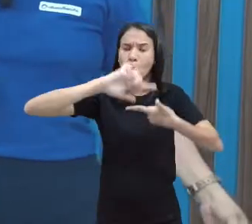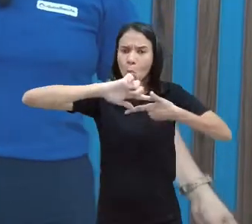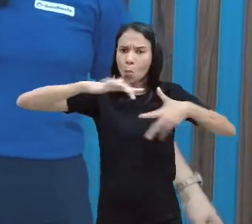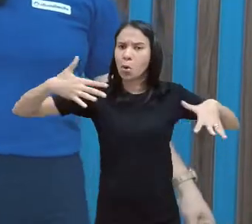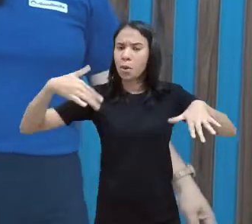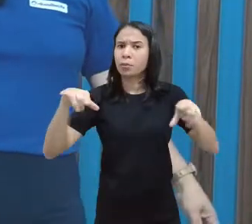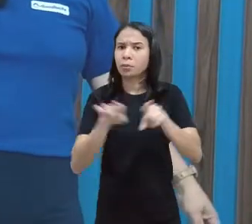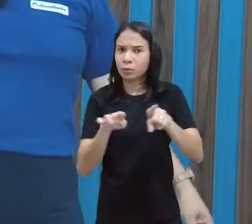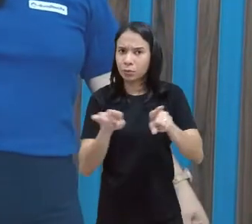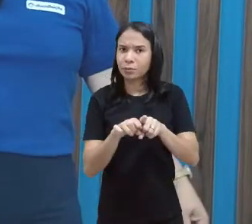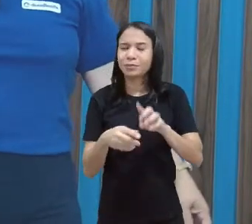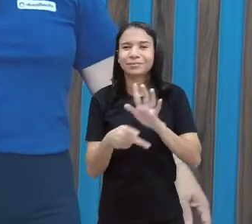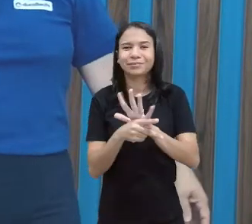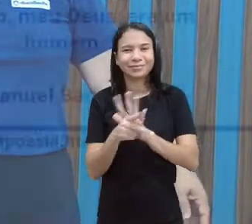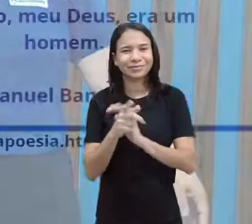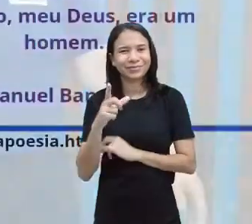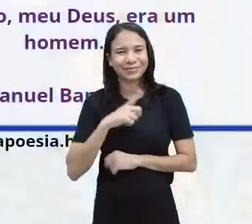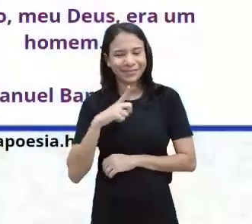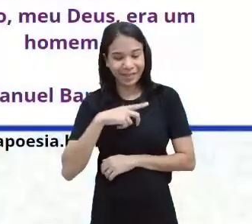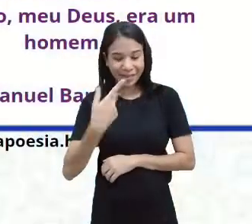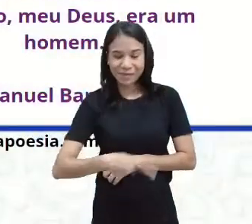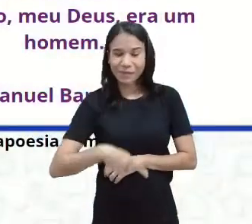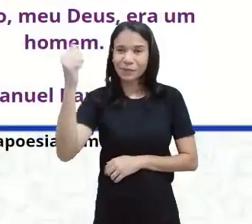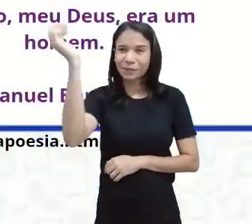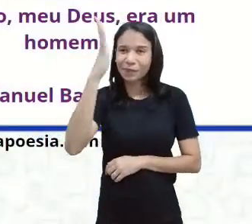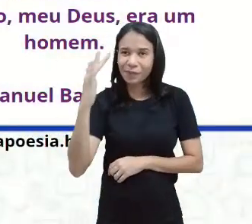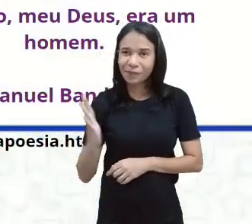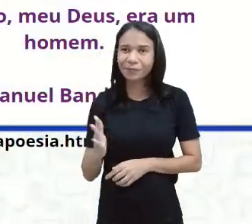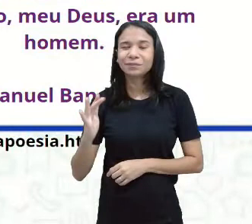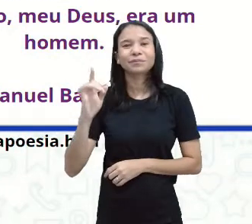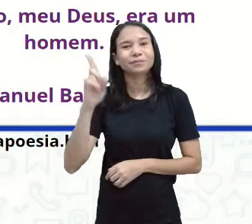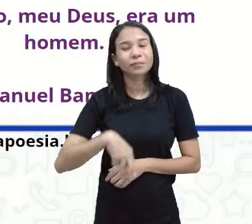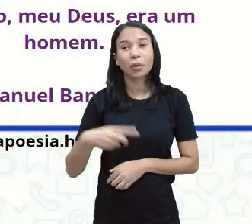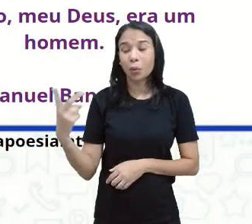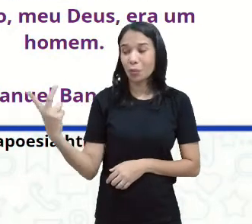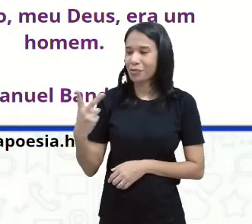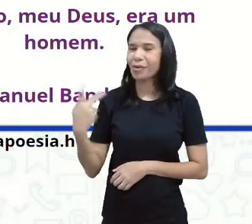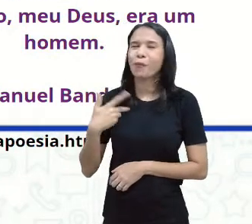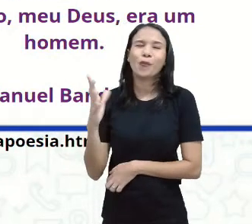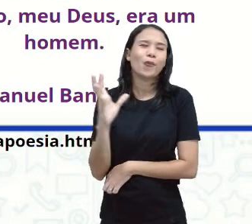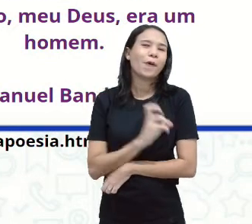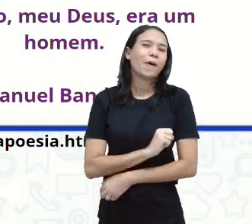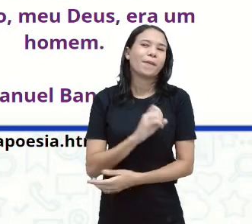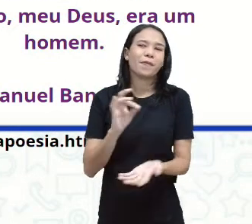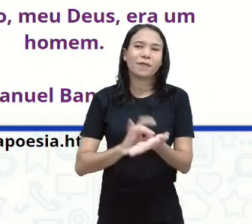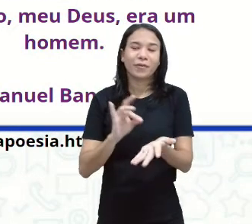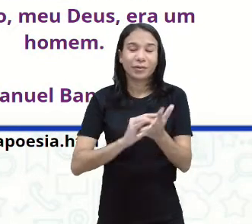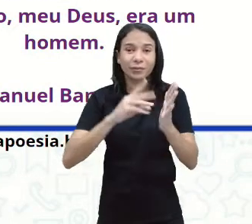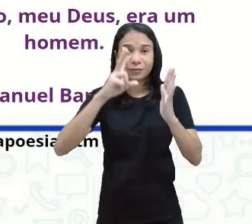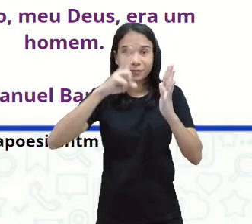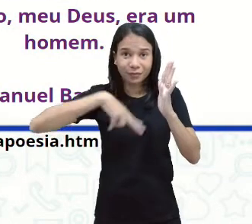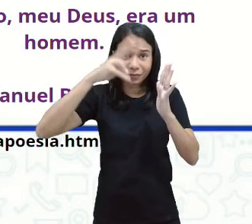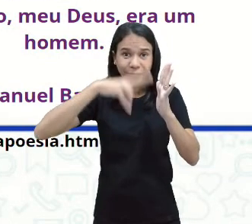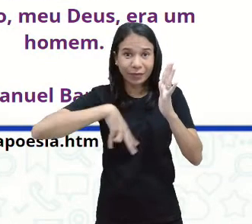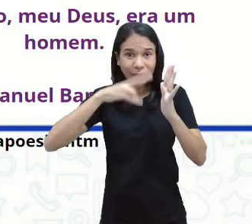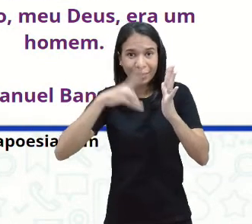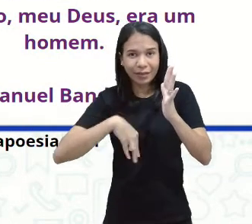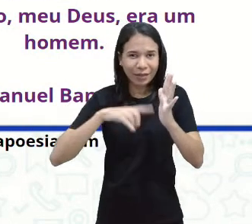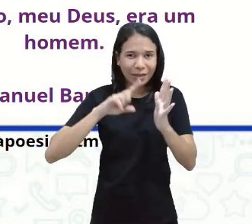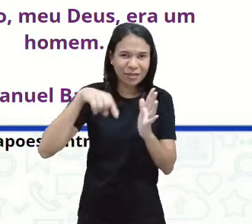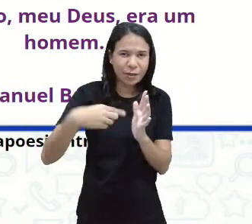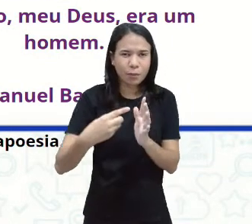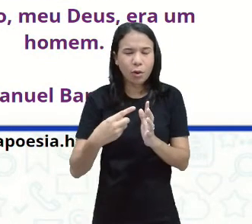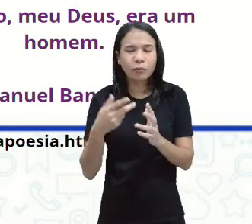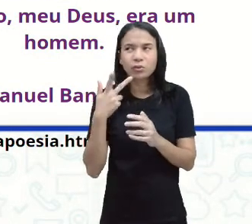modernos, ou modernistas, brasileiros. Os dois eu amo. Então, vamos ler. Depois que